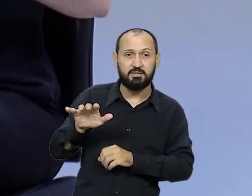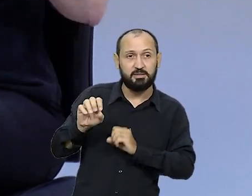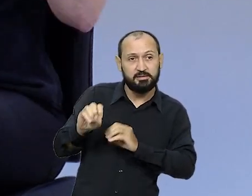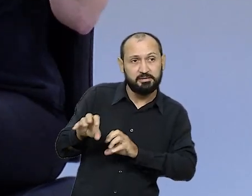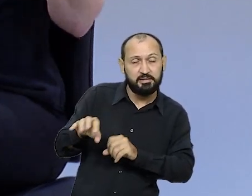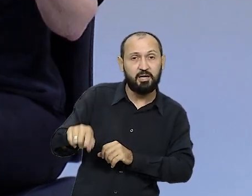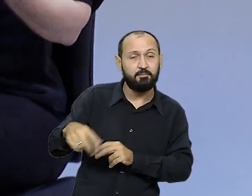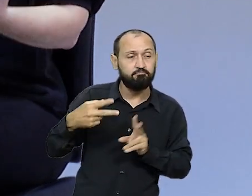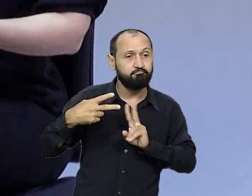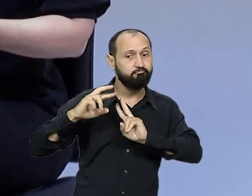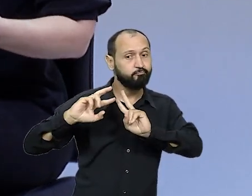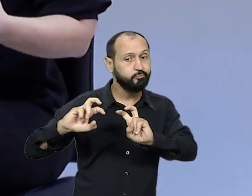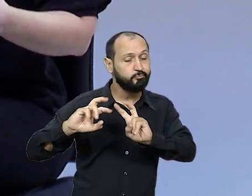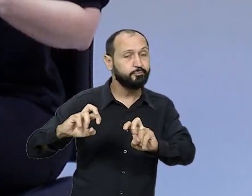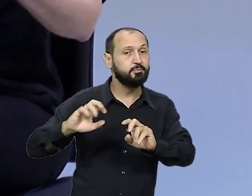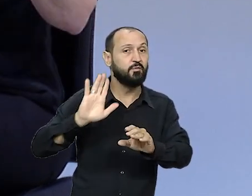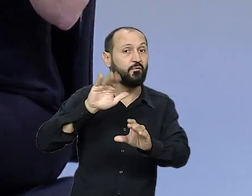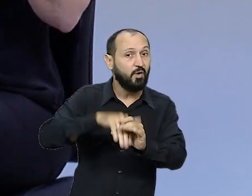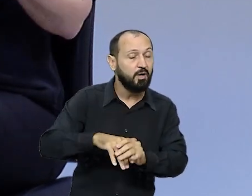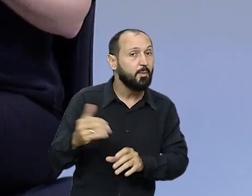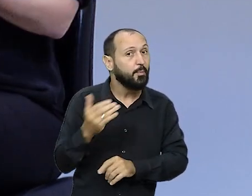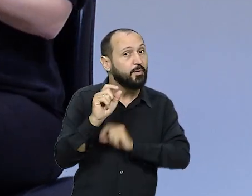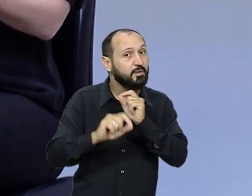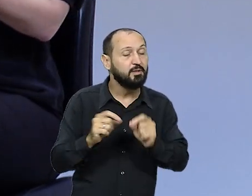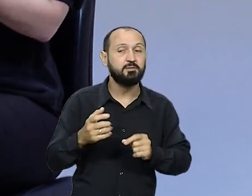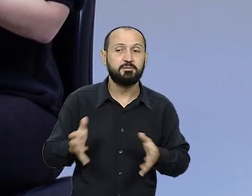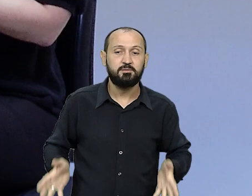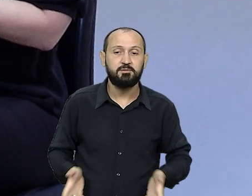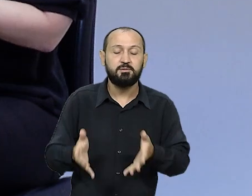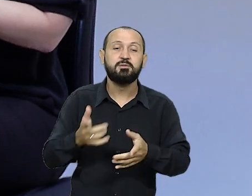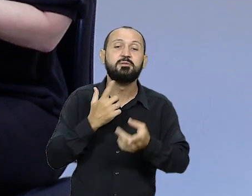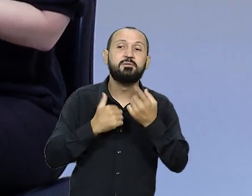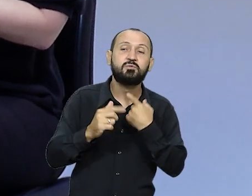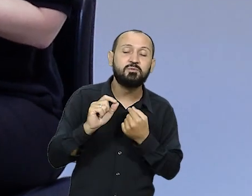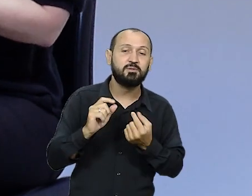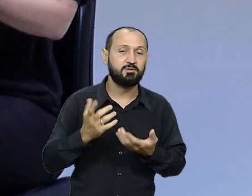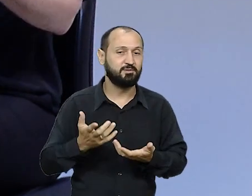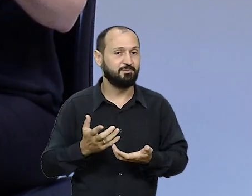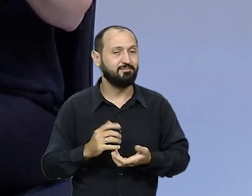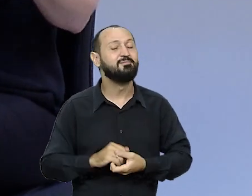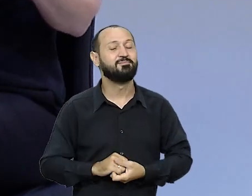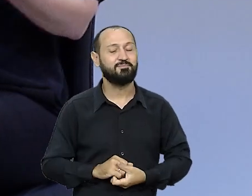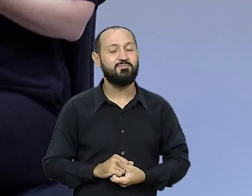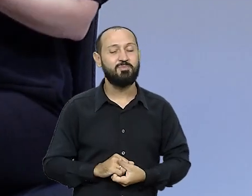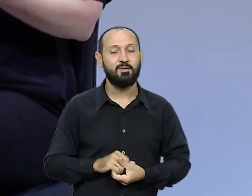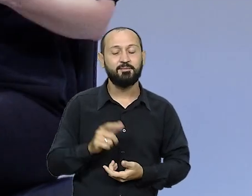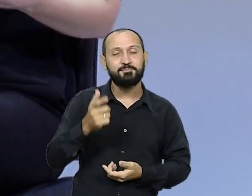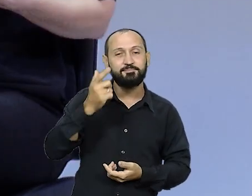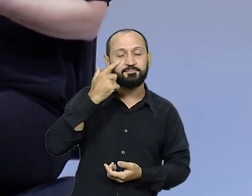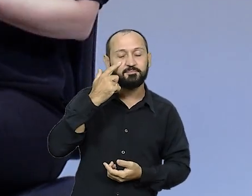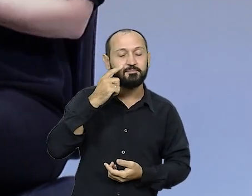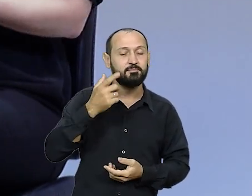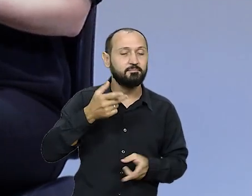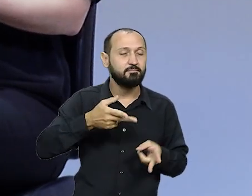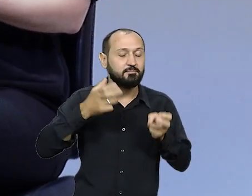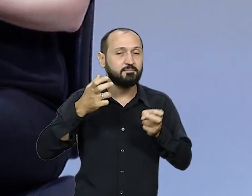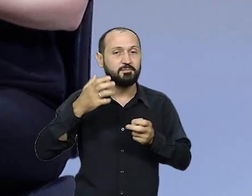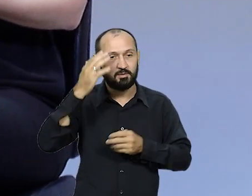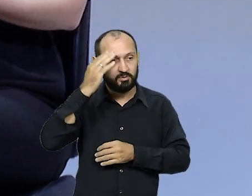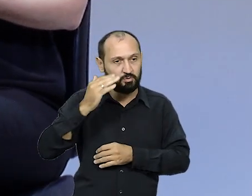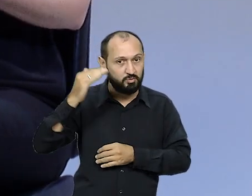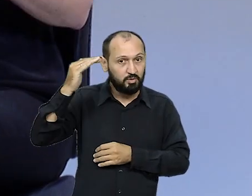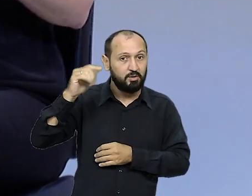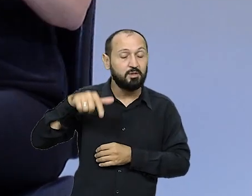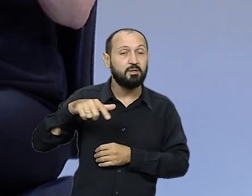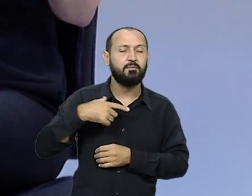vai percebendo a importância do voto dela, já instiga nela aquele desejo, né? Você vê, por vezes, adolescentes